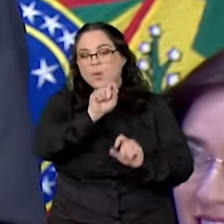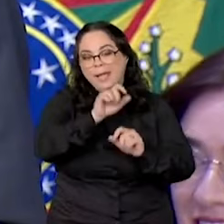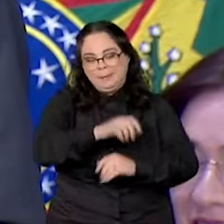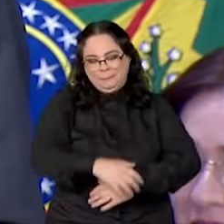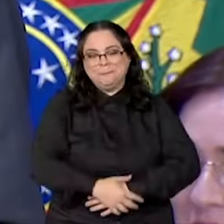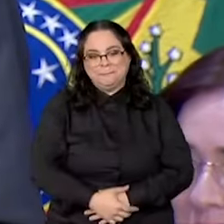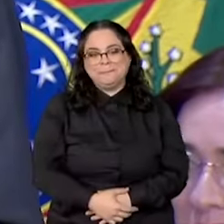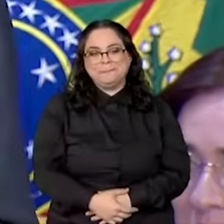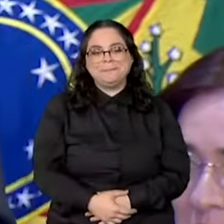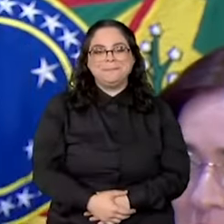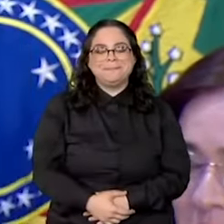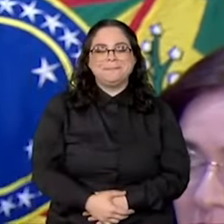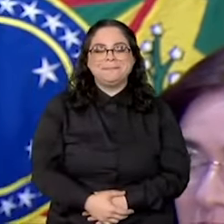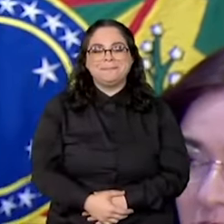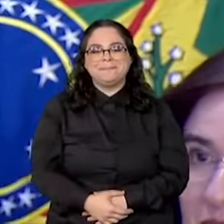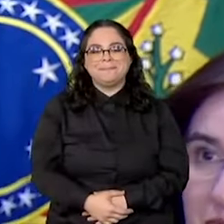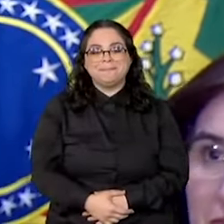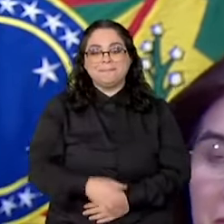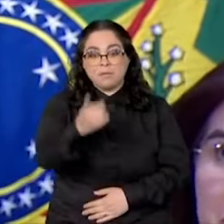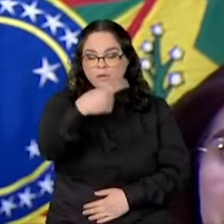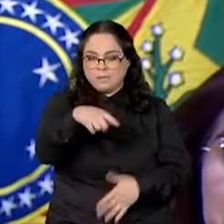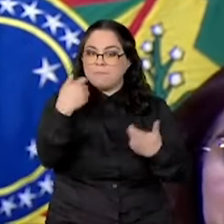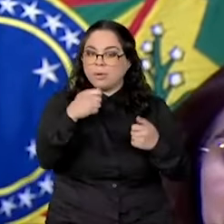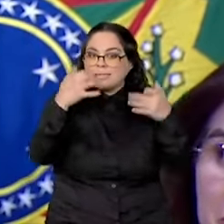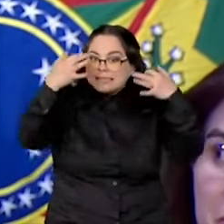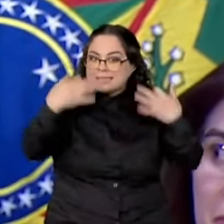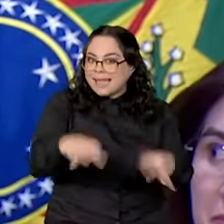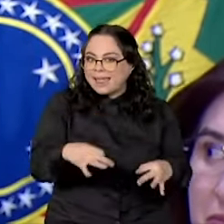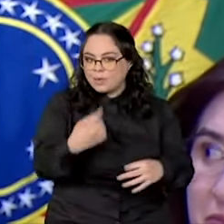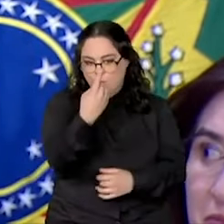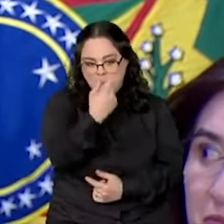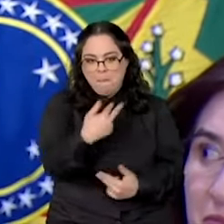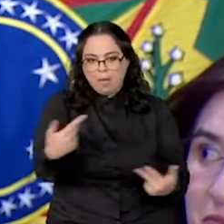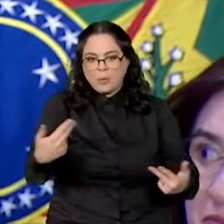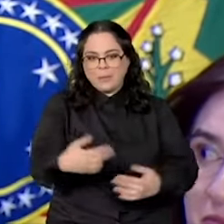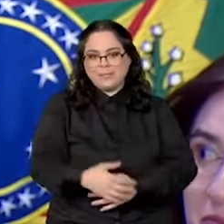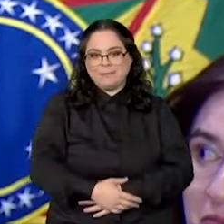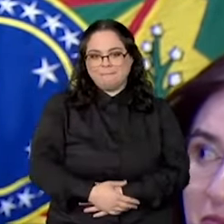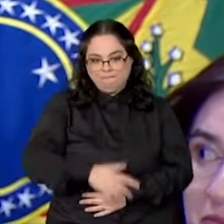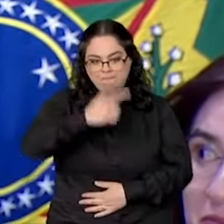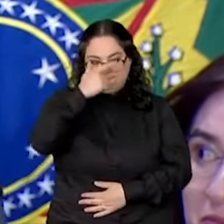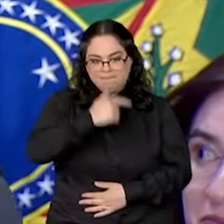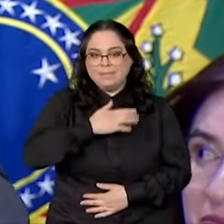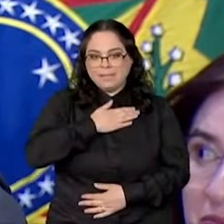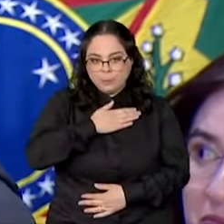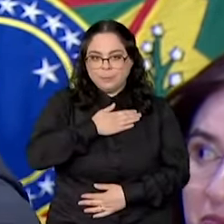olha, estejam certos de uma coisa. Eu